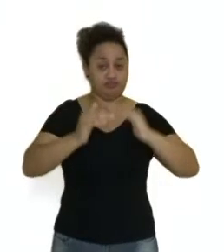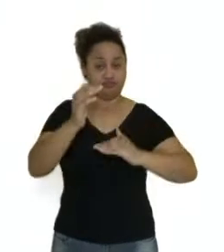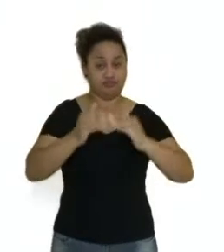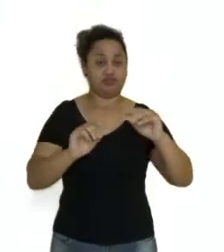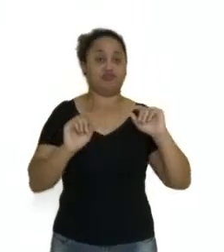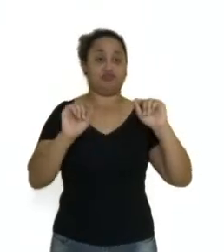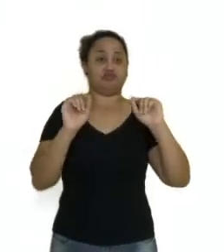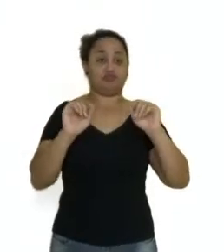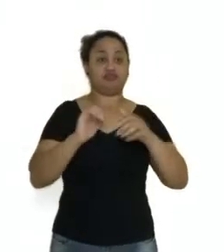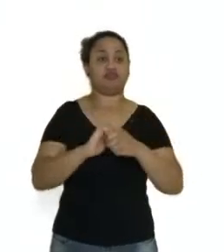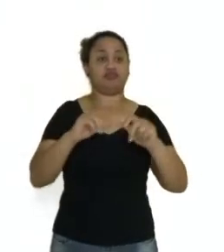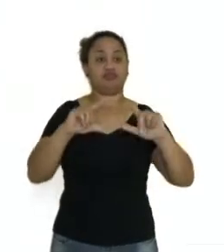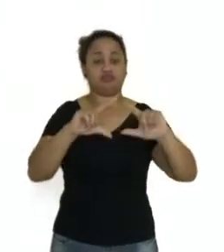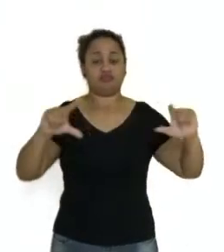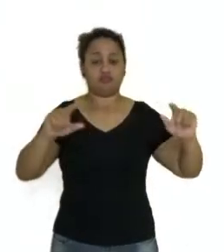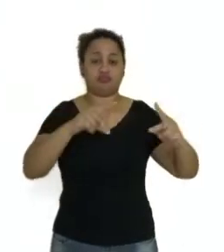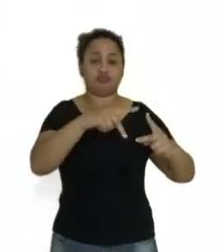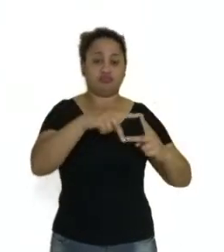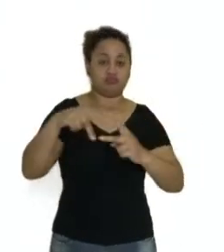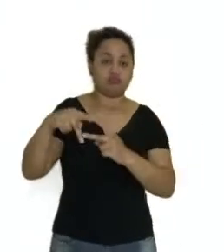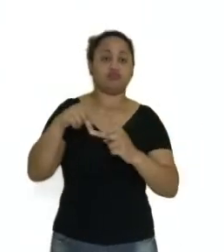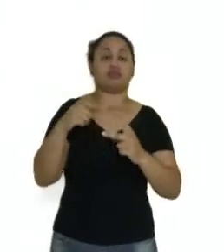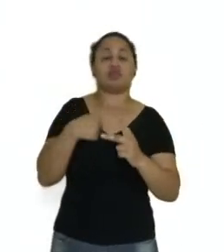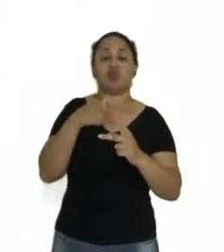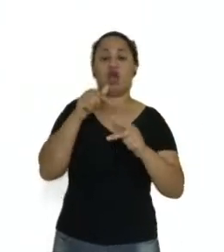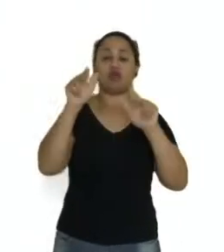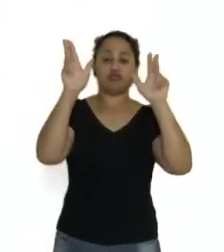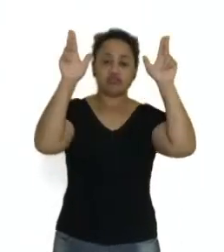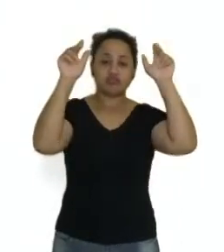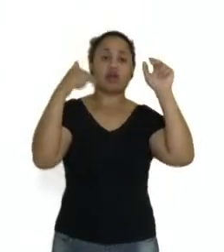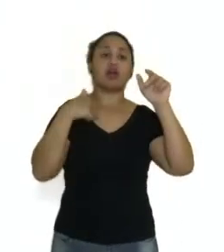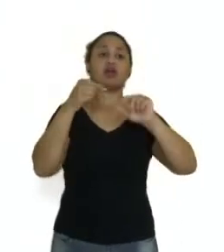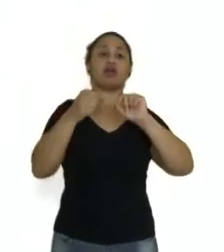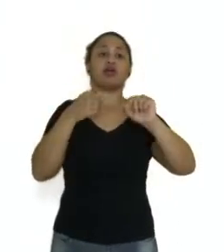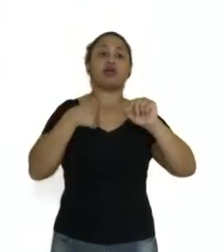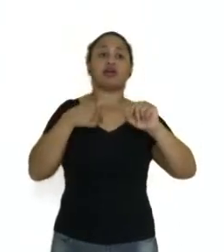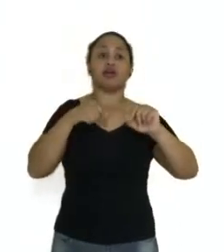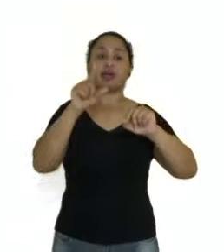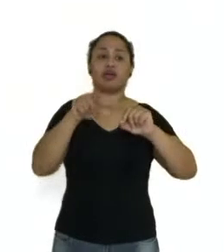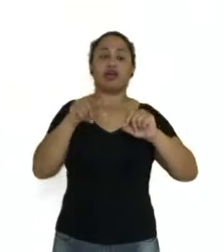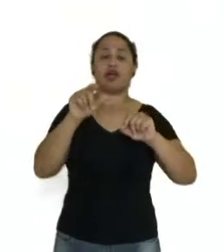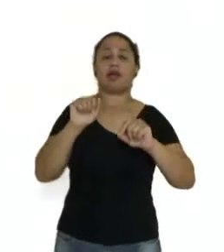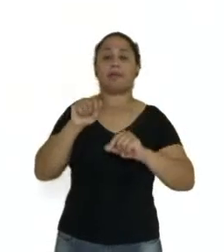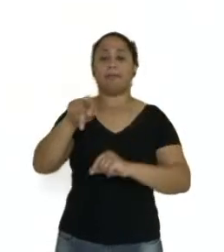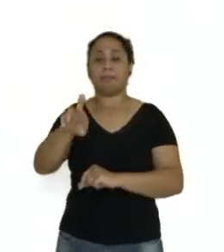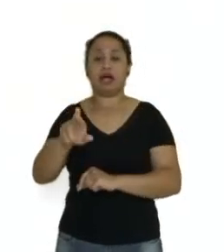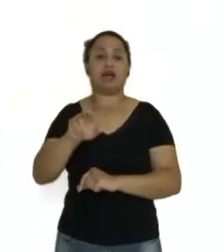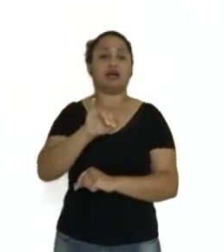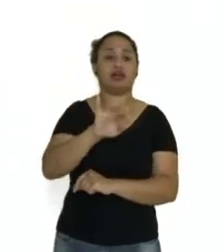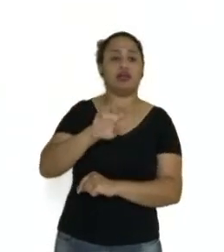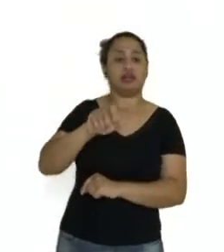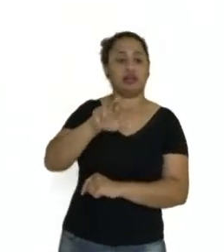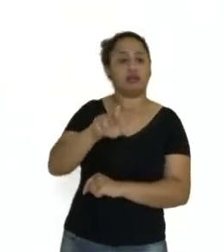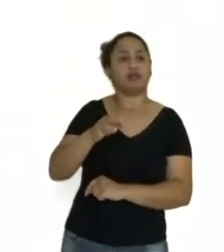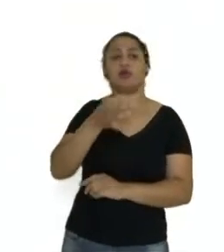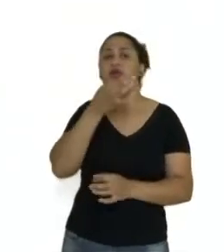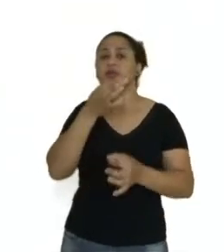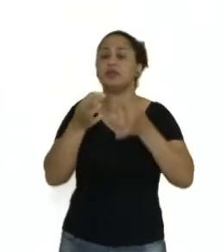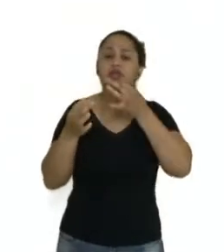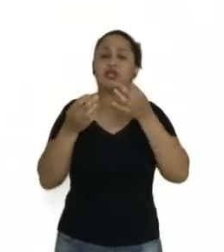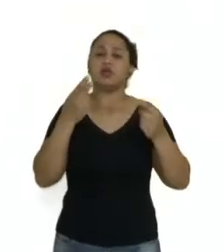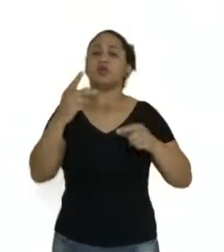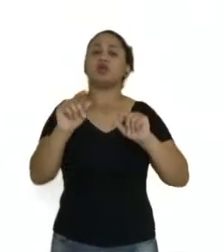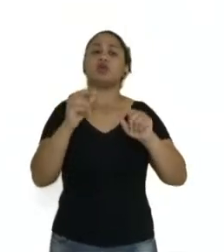Na tirinha a seguir, dois cavalos estão jogando par ou ímpar. Em sua opinião, por que